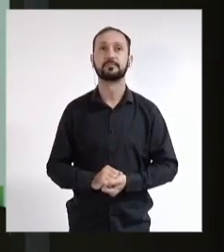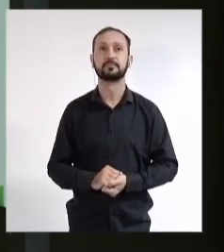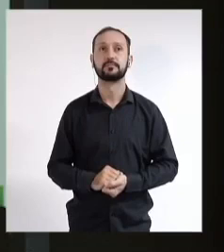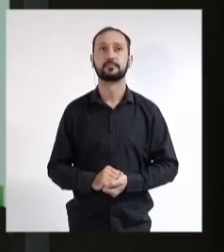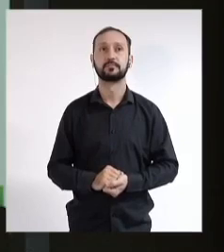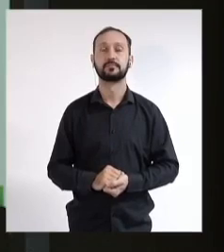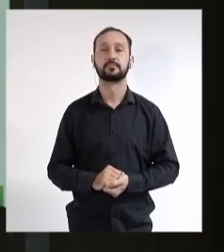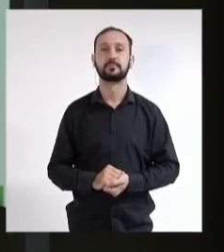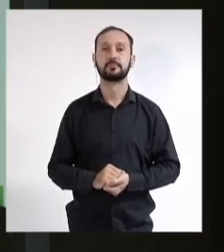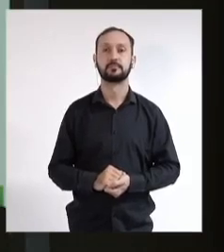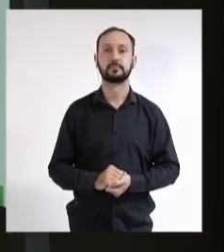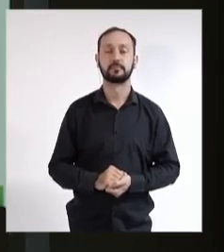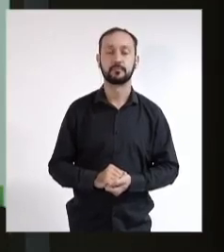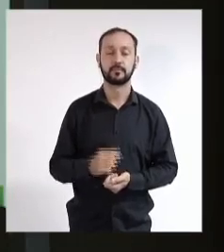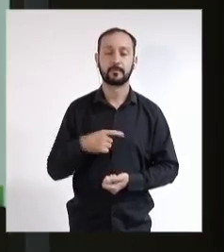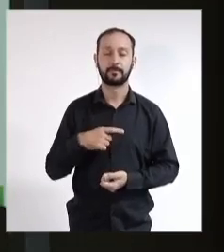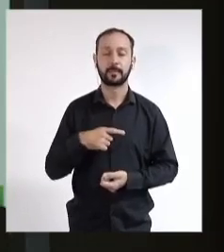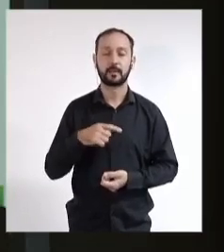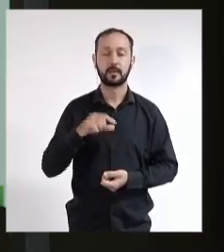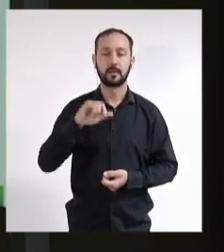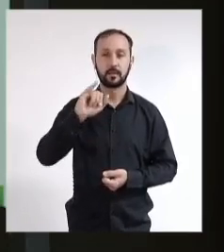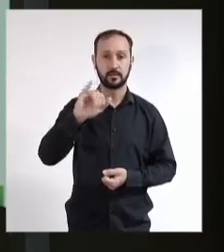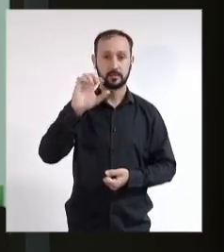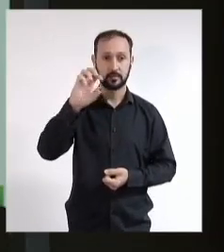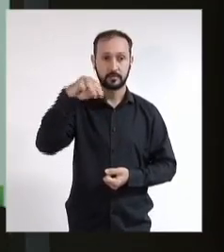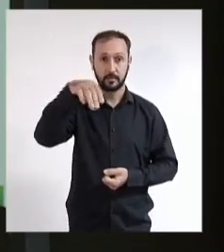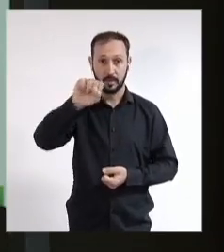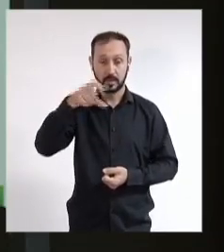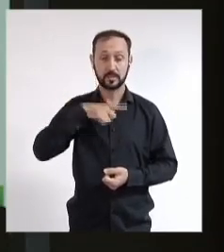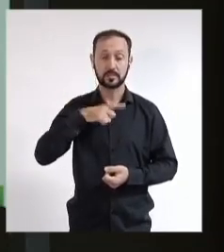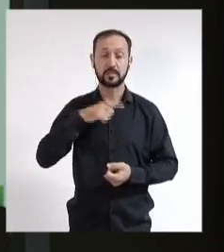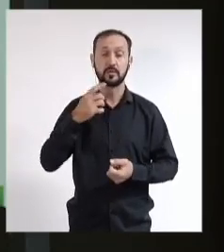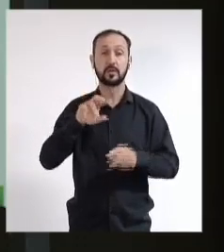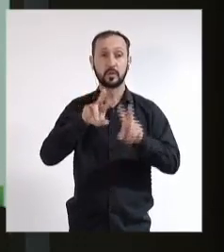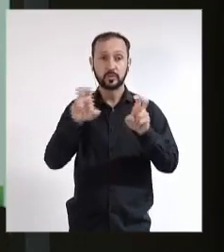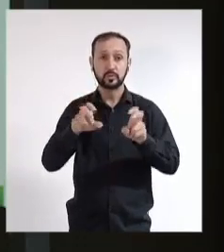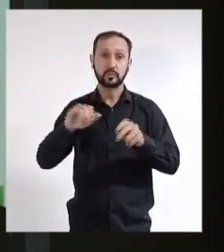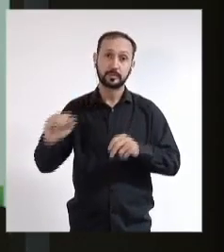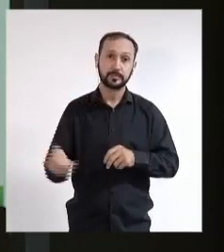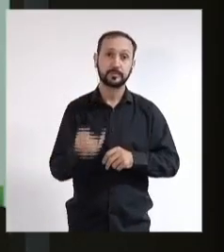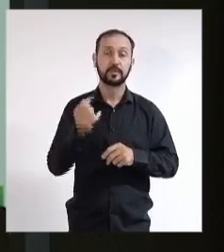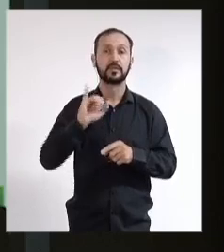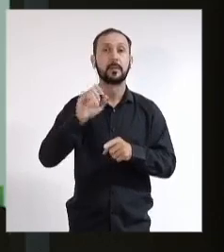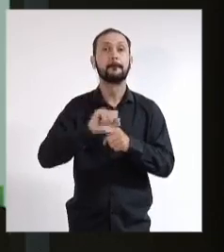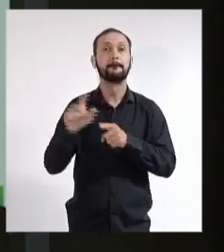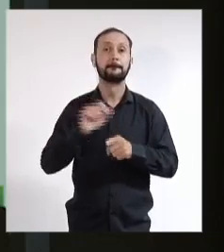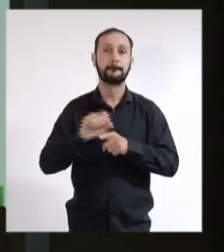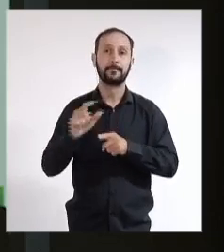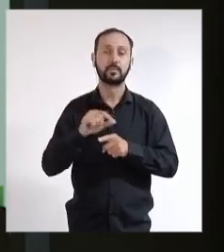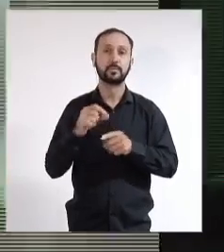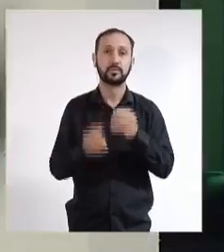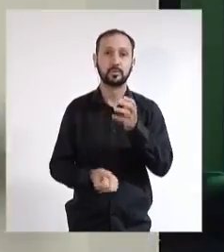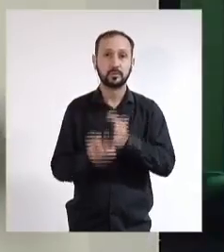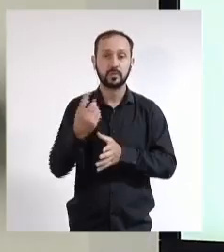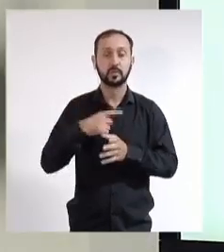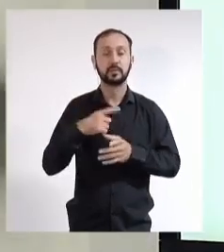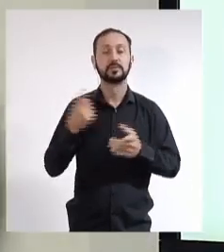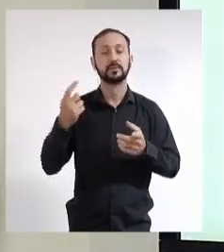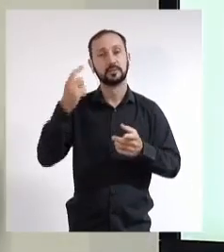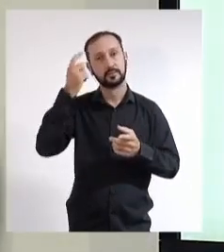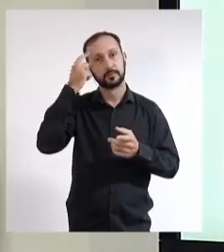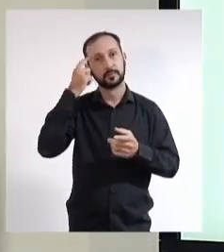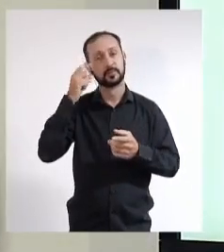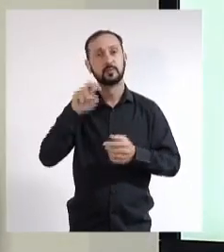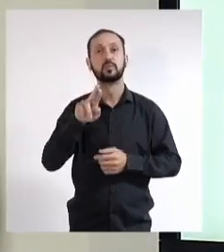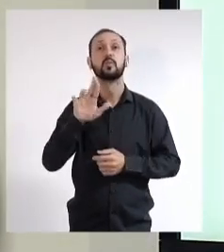cms ecológico para encerrar aqui eu quero eu quis puxar esse assunto porque o icms ecológico ele nasceu com o espírito de